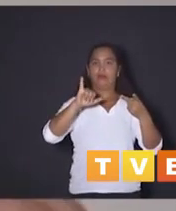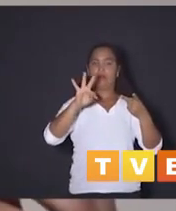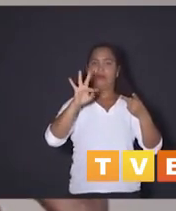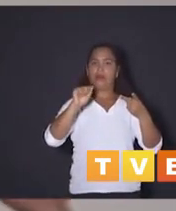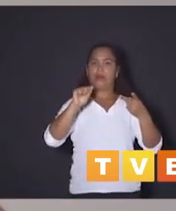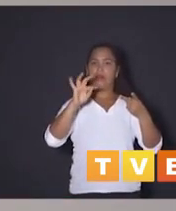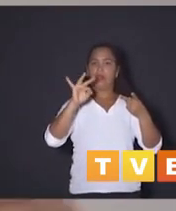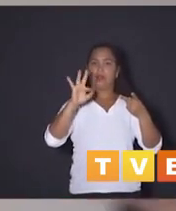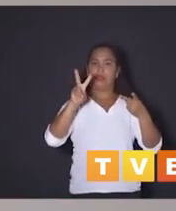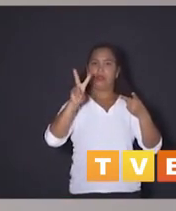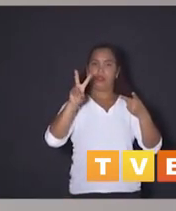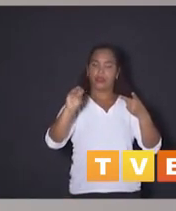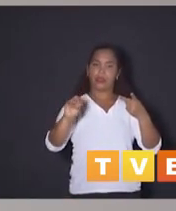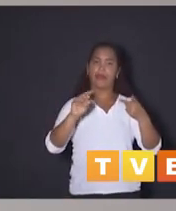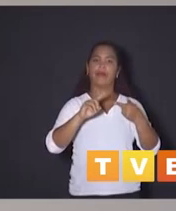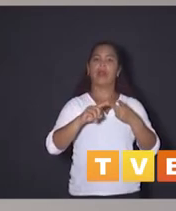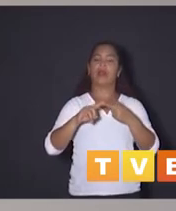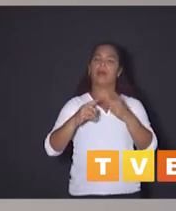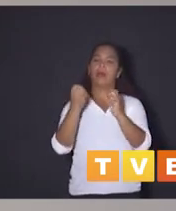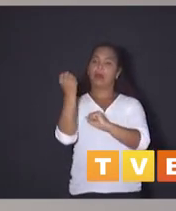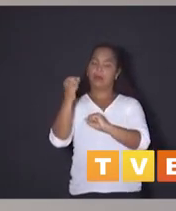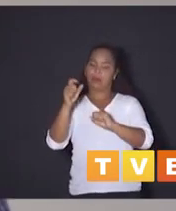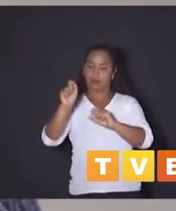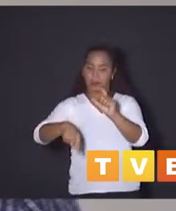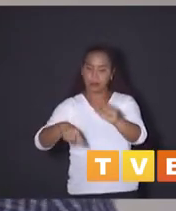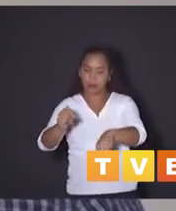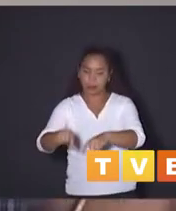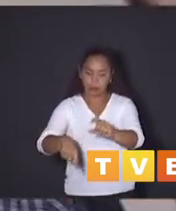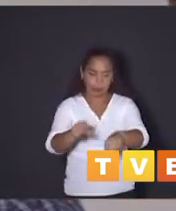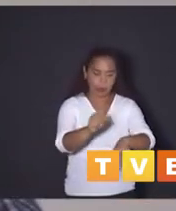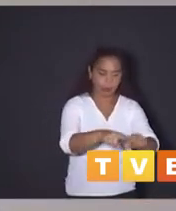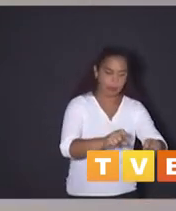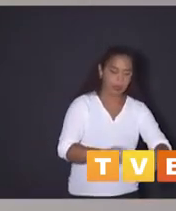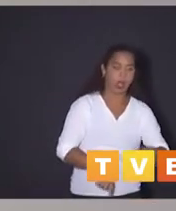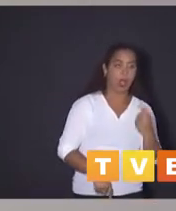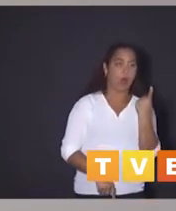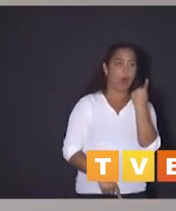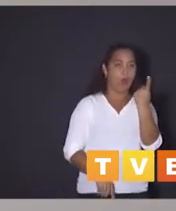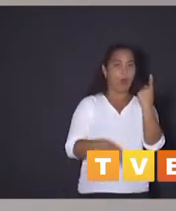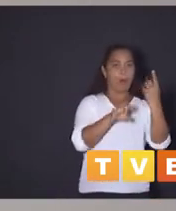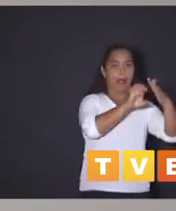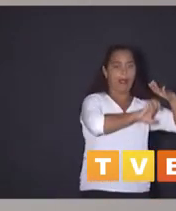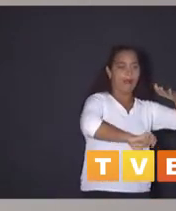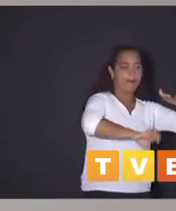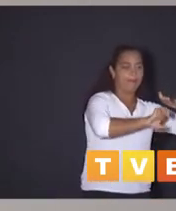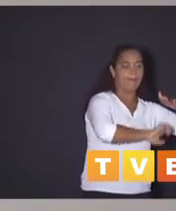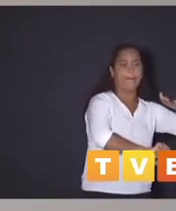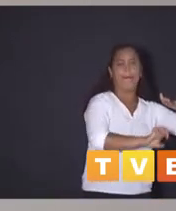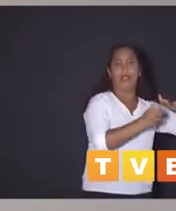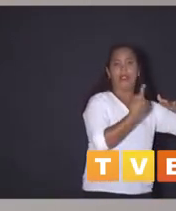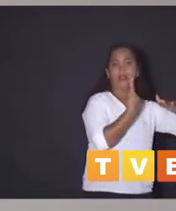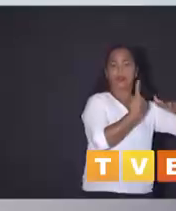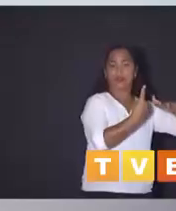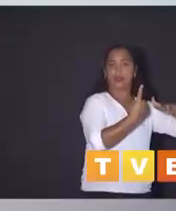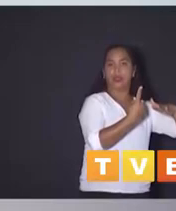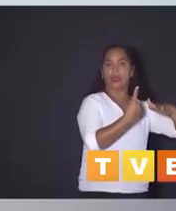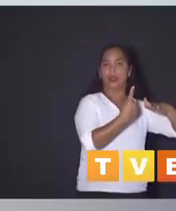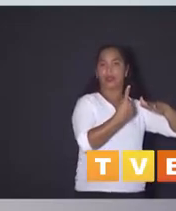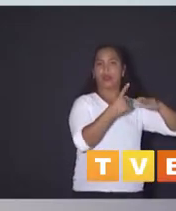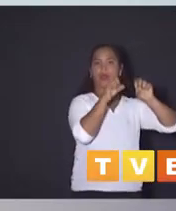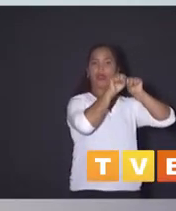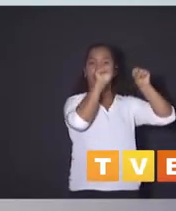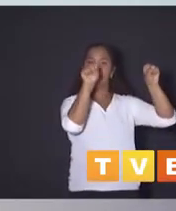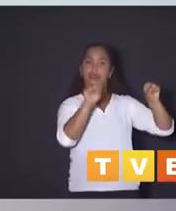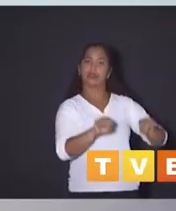processo produtivo de forma mais igualitária então em vez de uma empresa que fica com todo o lucro da produção quando você procura sistemas